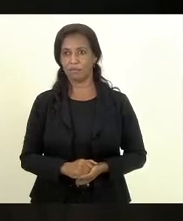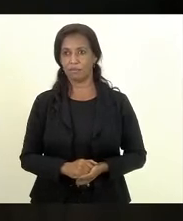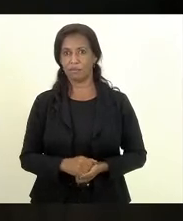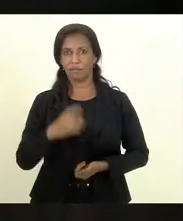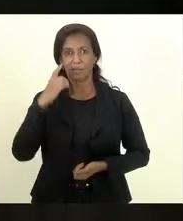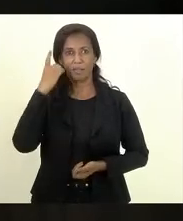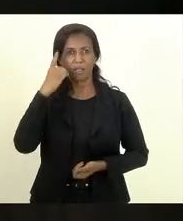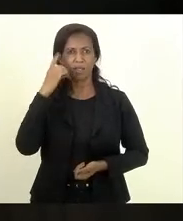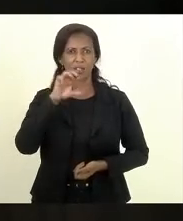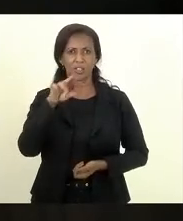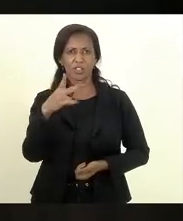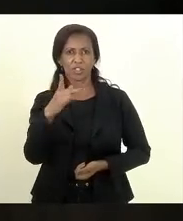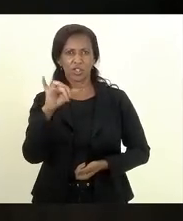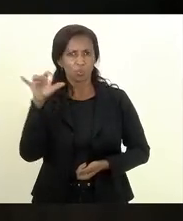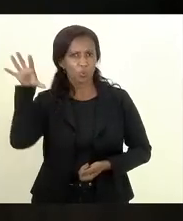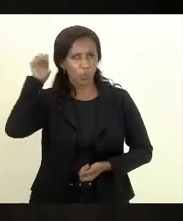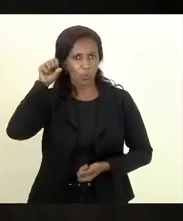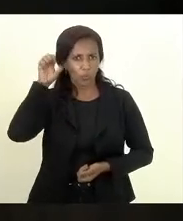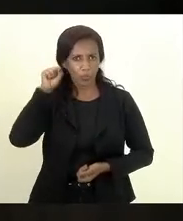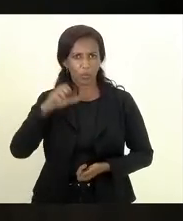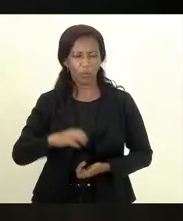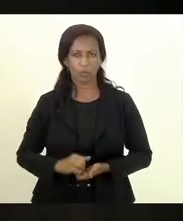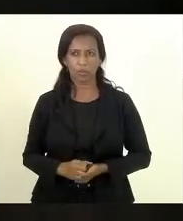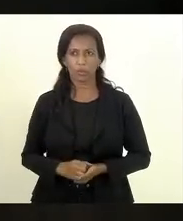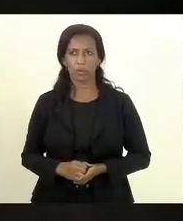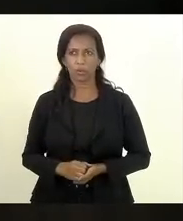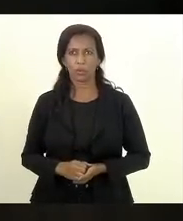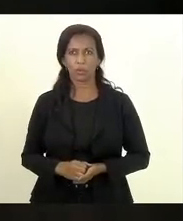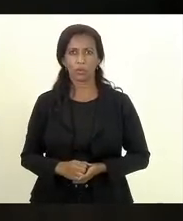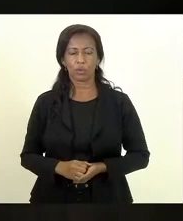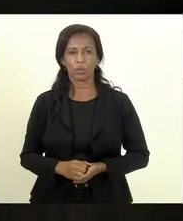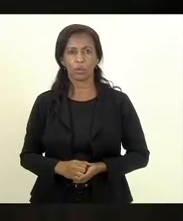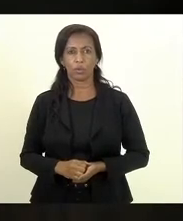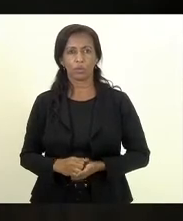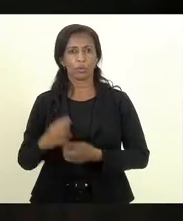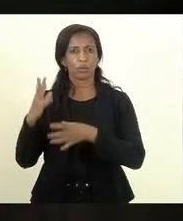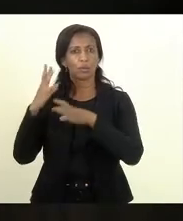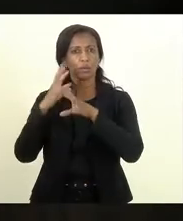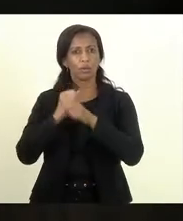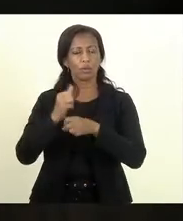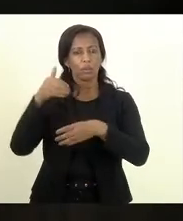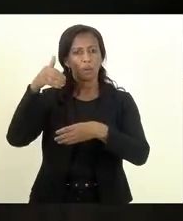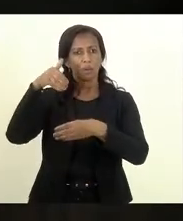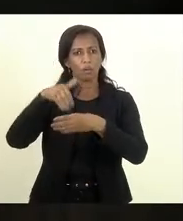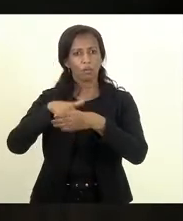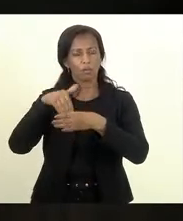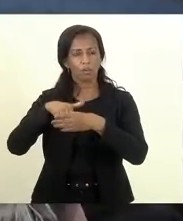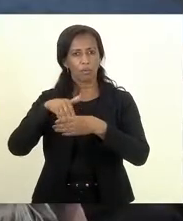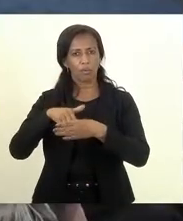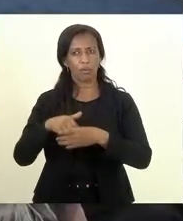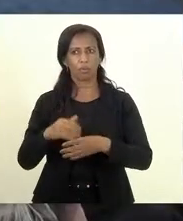Deputado Chico, estamos colhendo o parecer da Comissão de Orçamento.